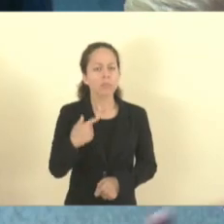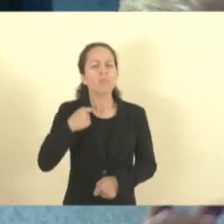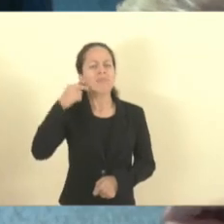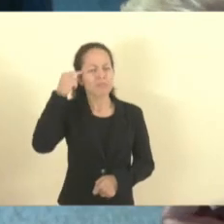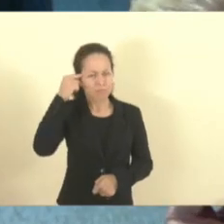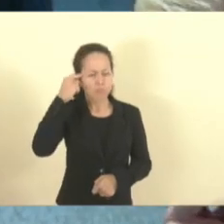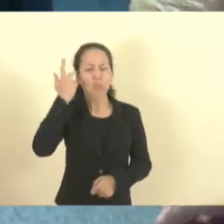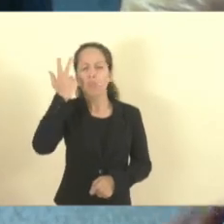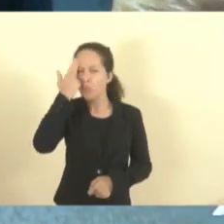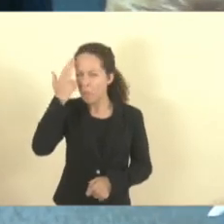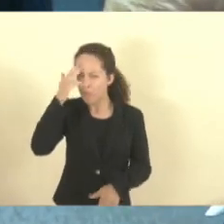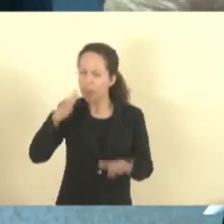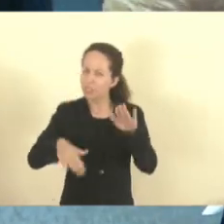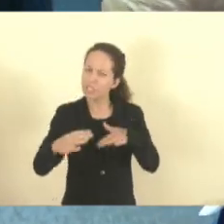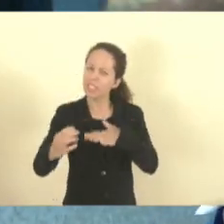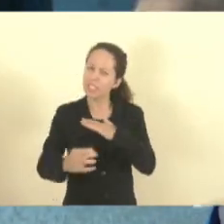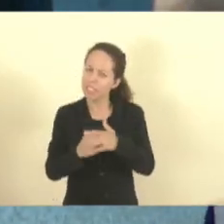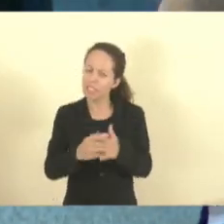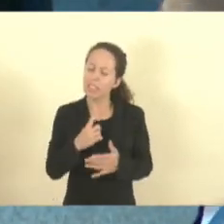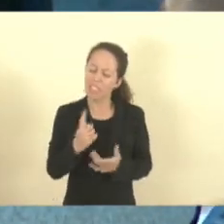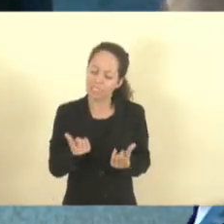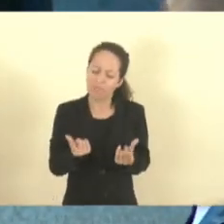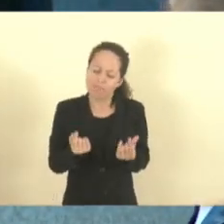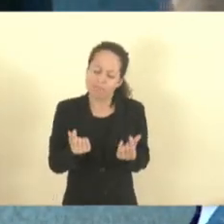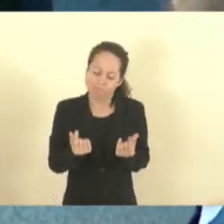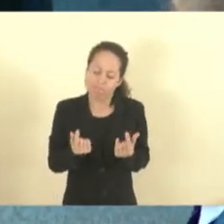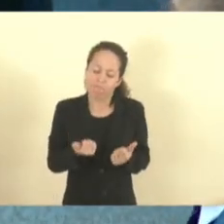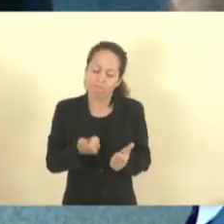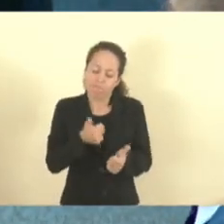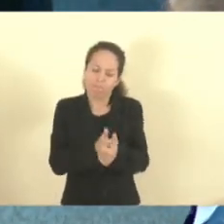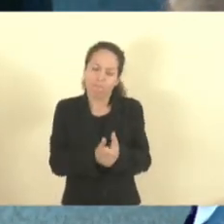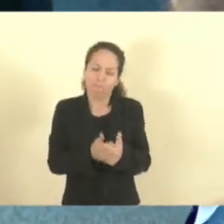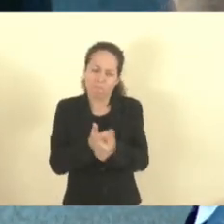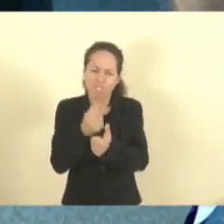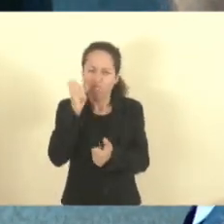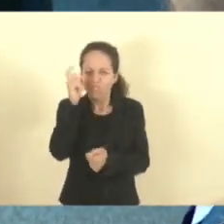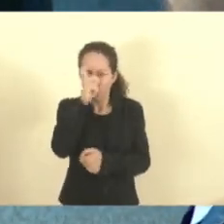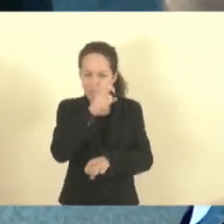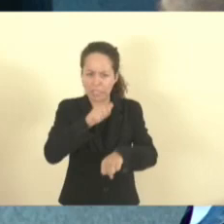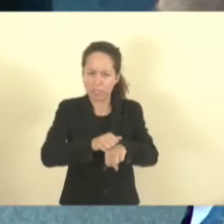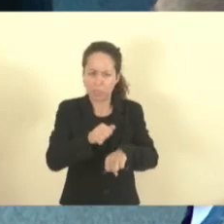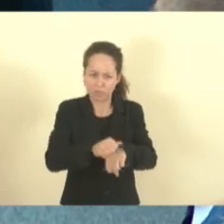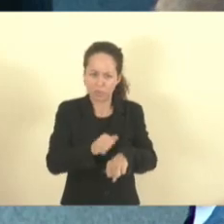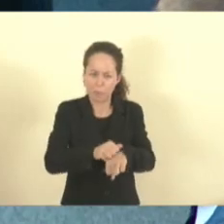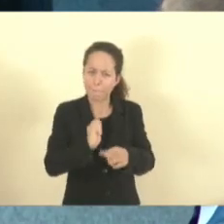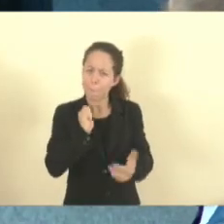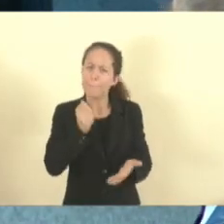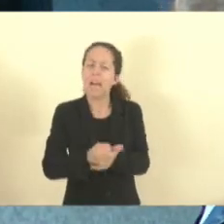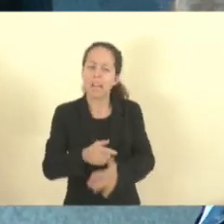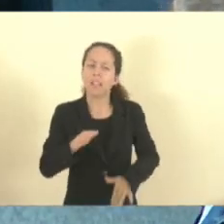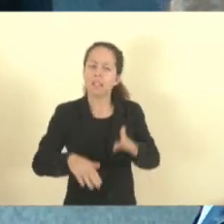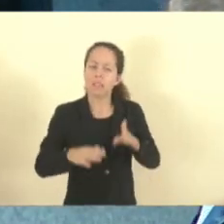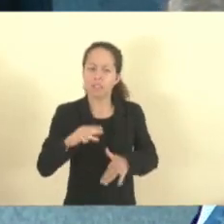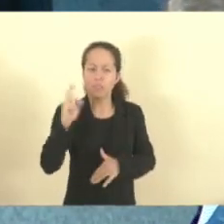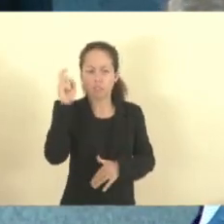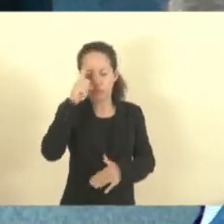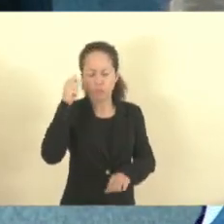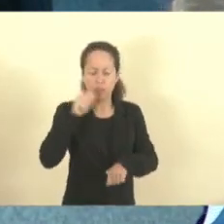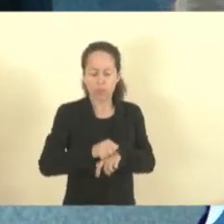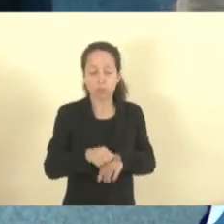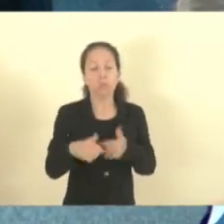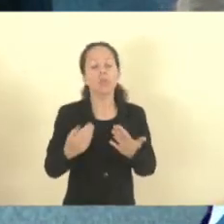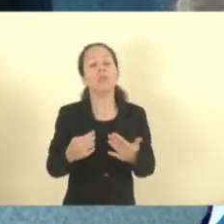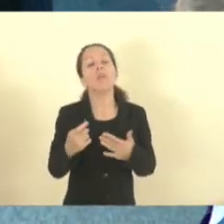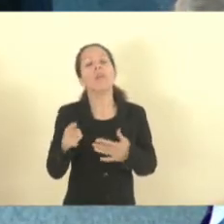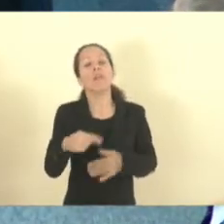por uma dificuldade momentânea e ela ter uma dificuldade momentânea para pagar. Por isso que todo ano, praticamente, o Estado faz